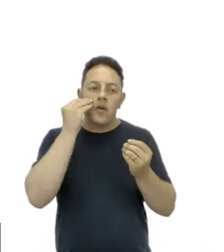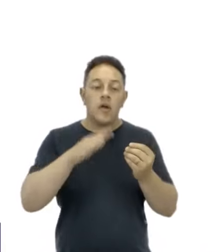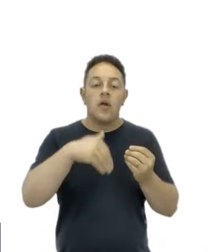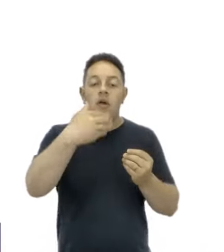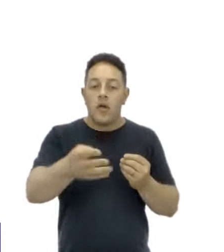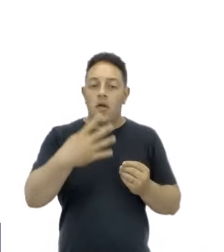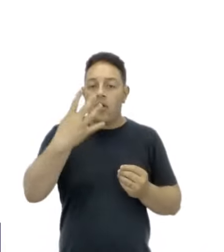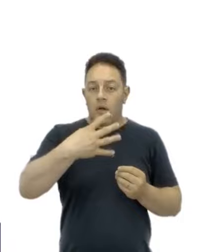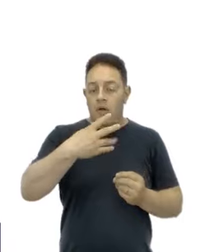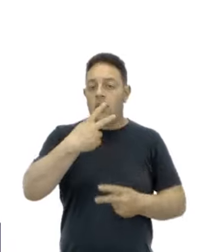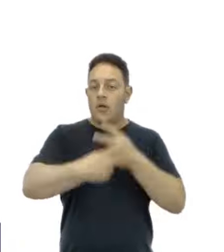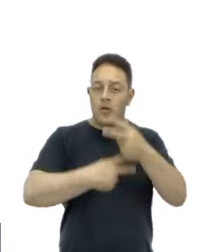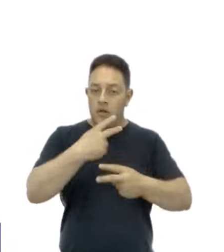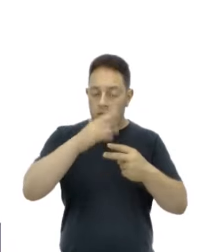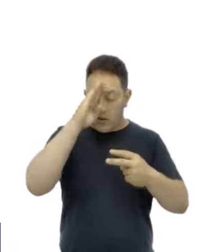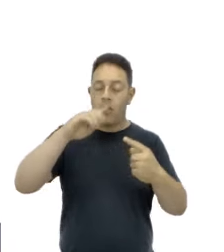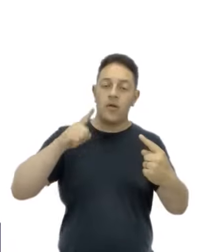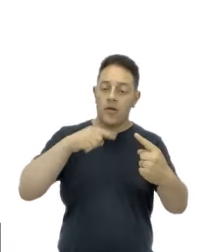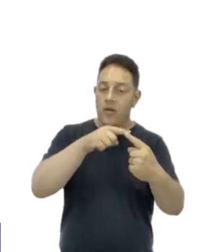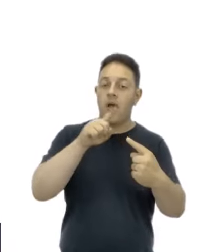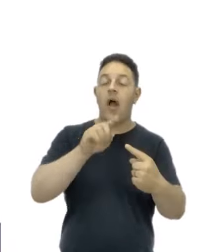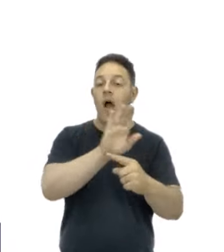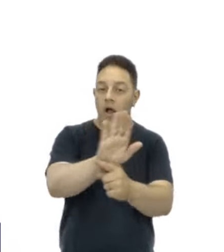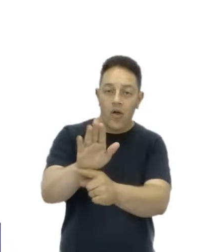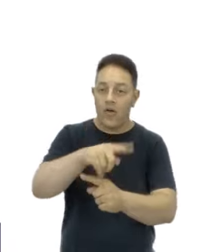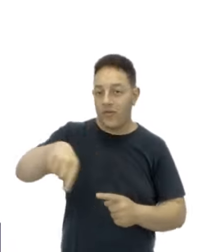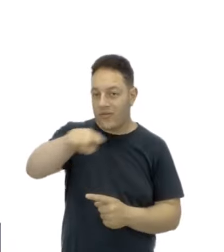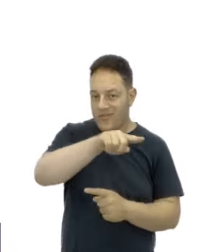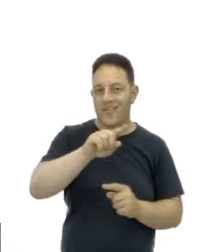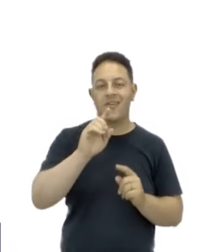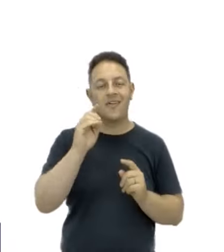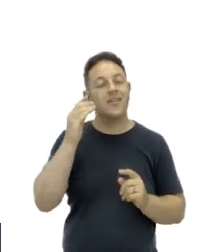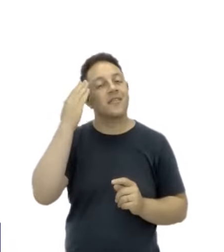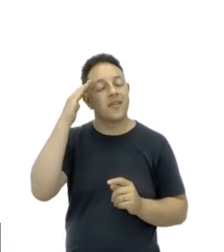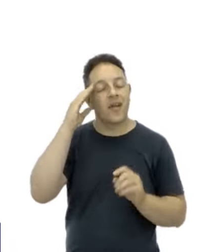quarto bimestre, com o objetivo de situar vocês, como a gente já